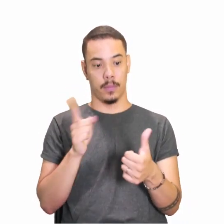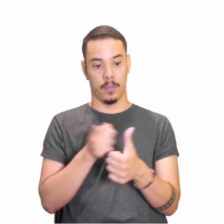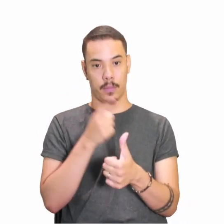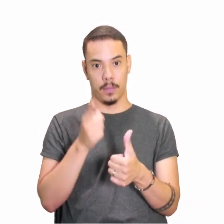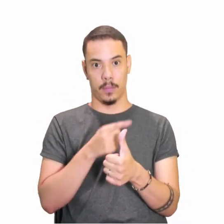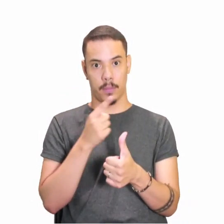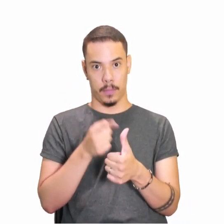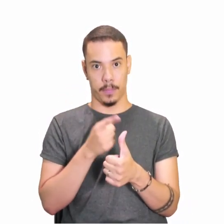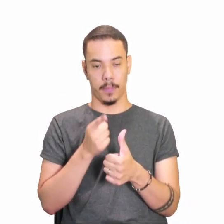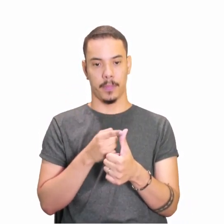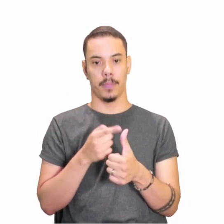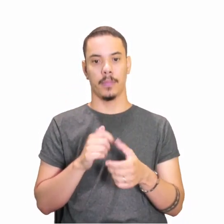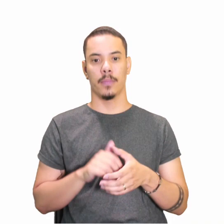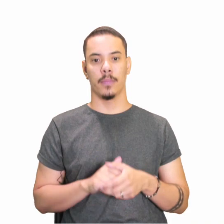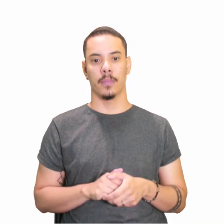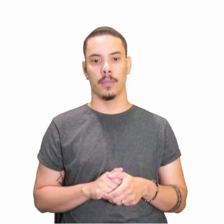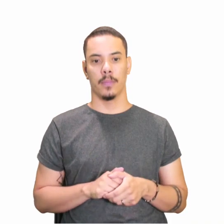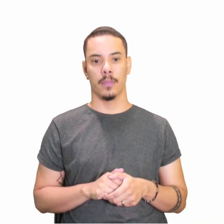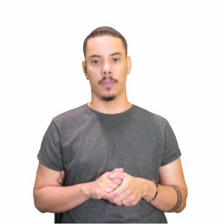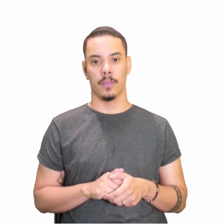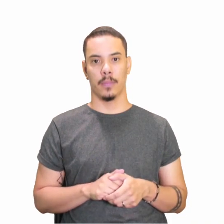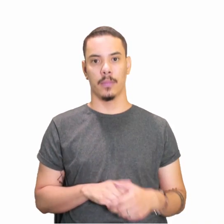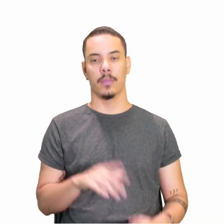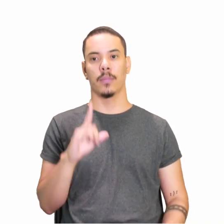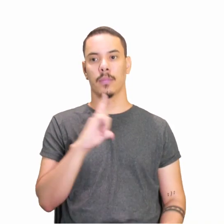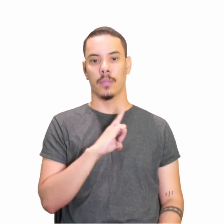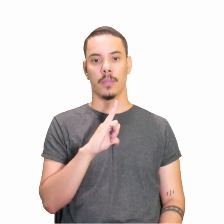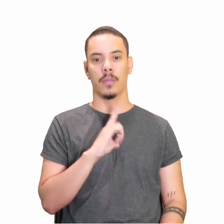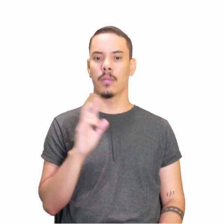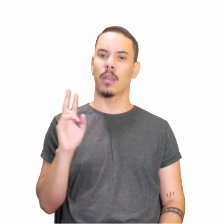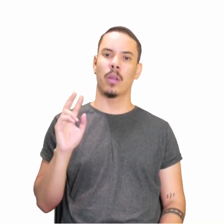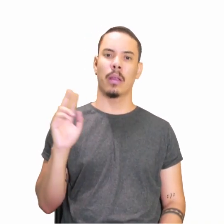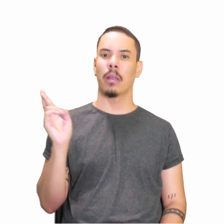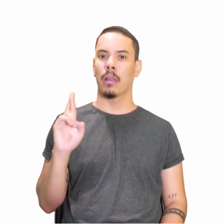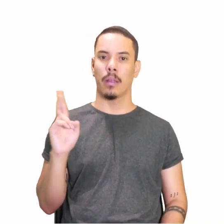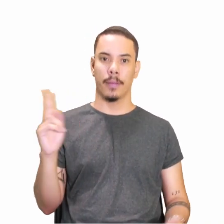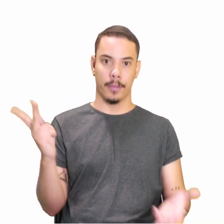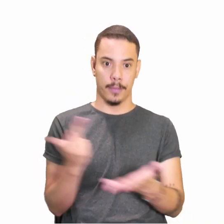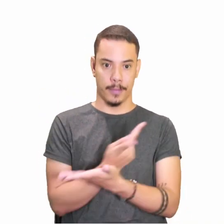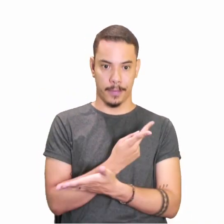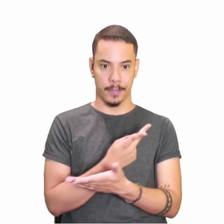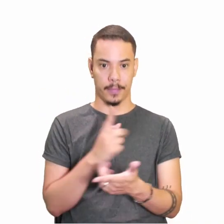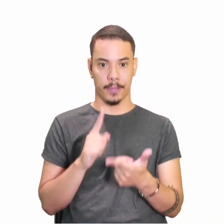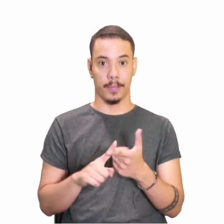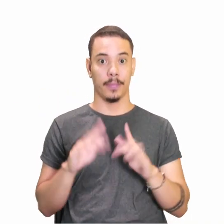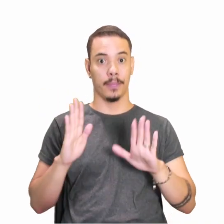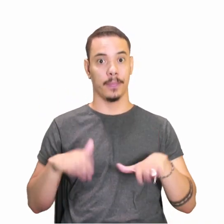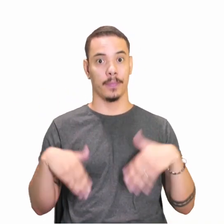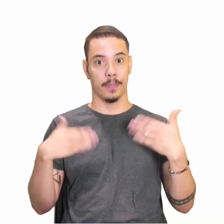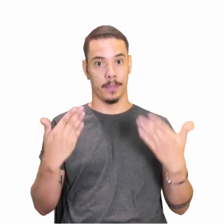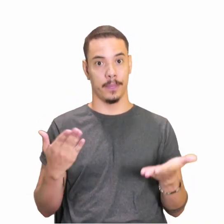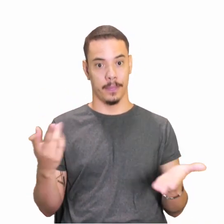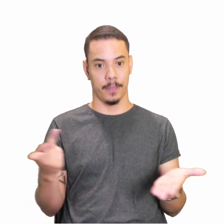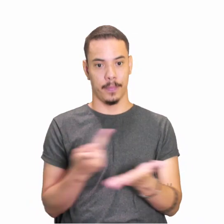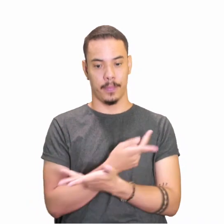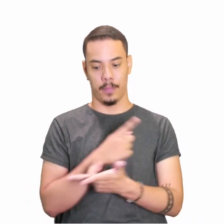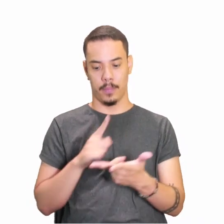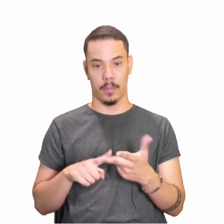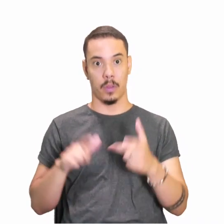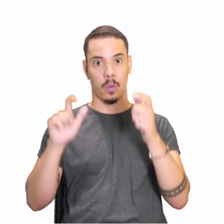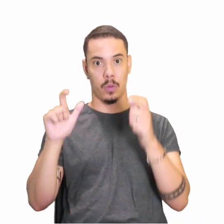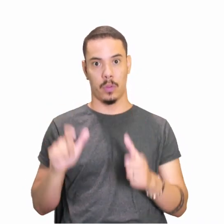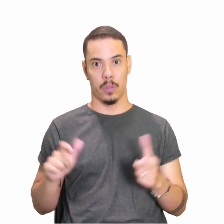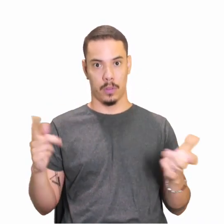Na primeira parte, vai ter com quem aconteceu, quando aconteceu e onde